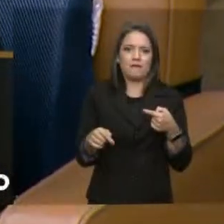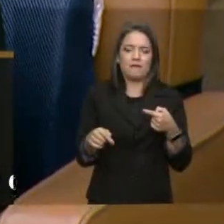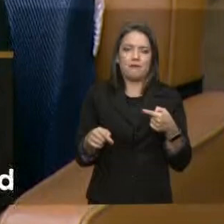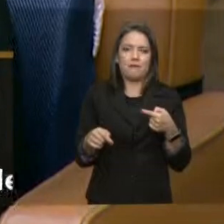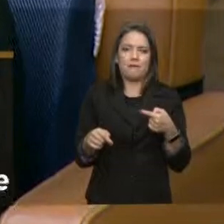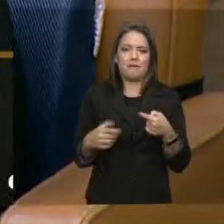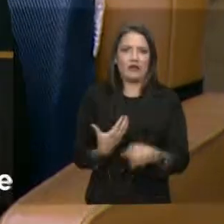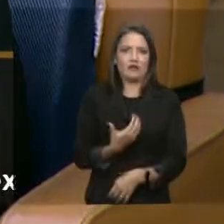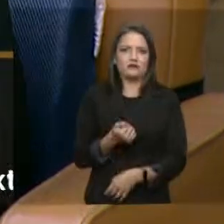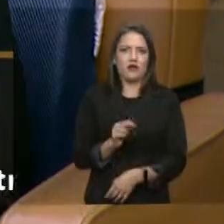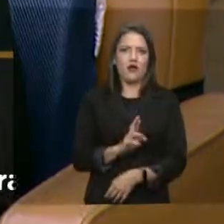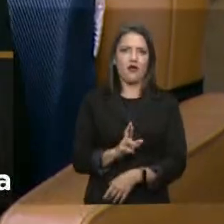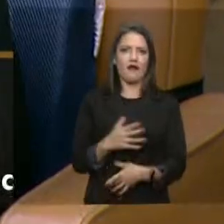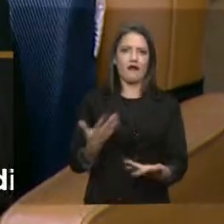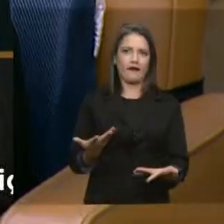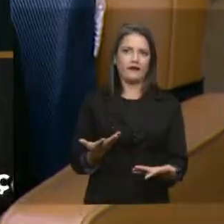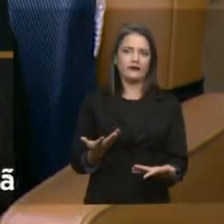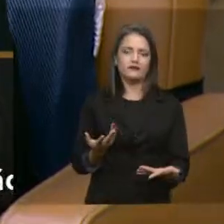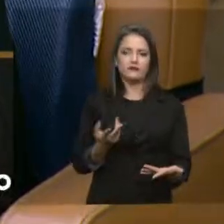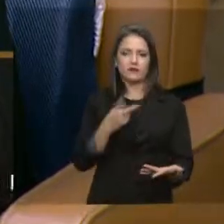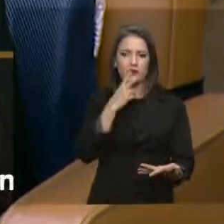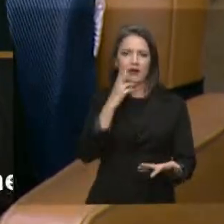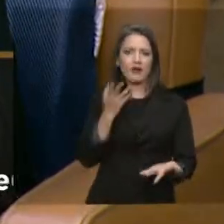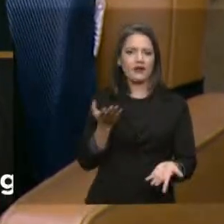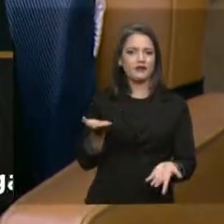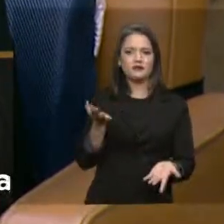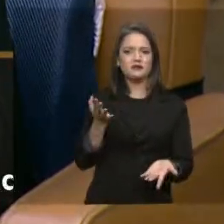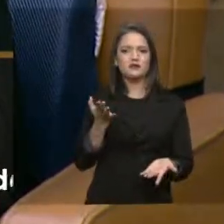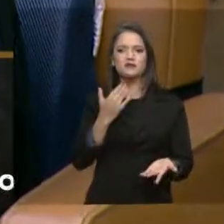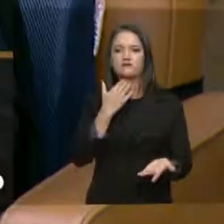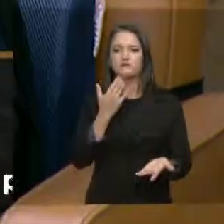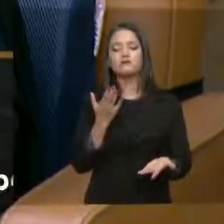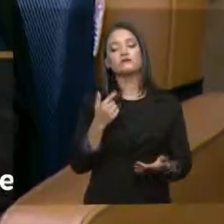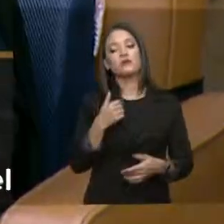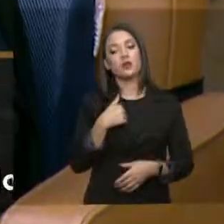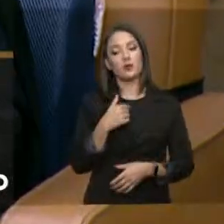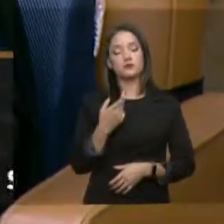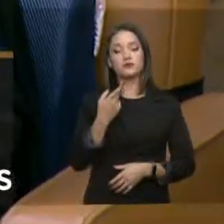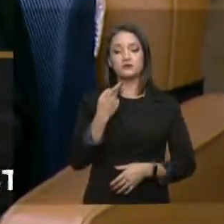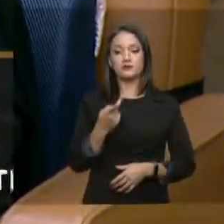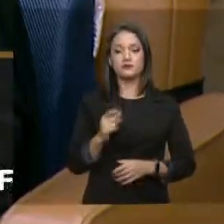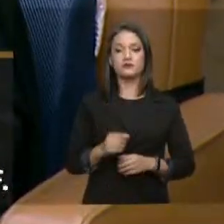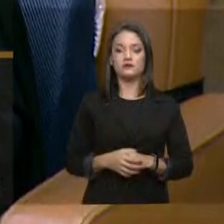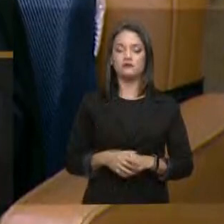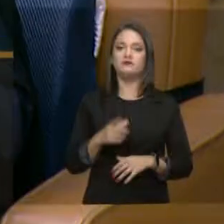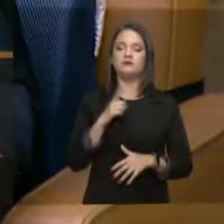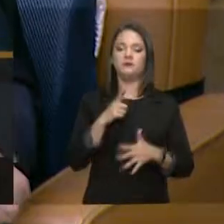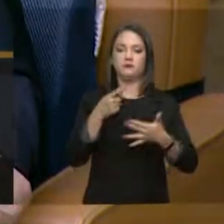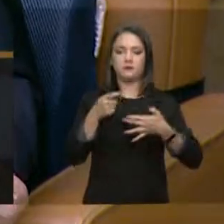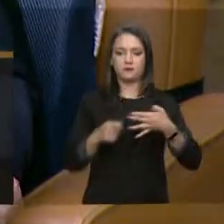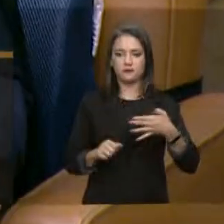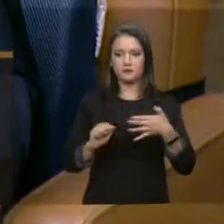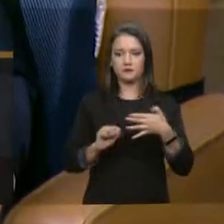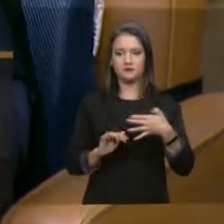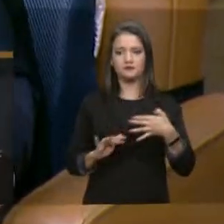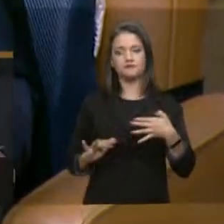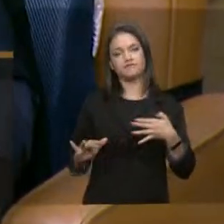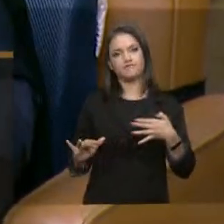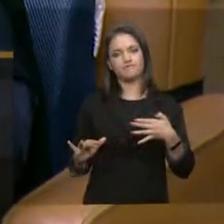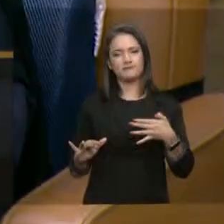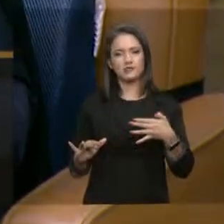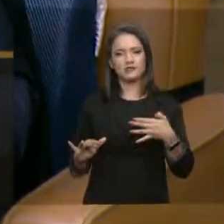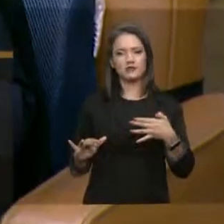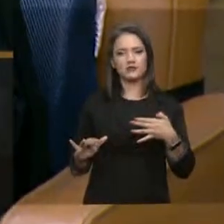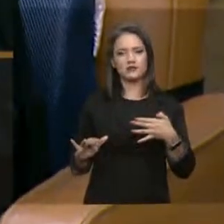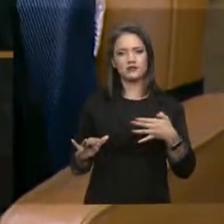Excelência colocou me parece que fica superada. E já adianto desde logo que há jurisprudência,